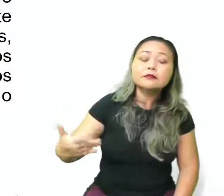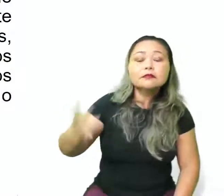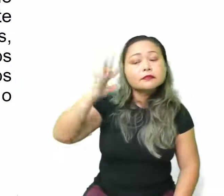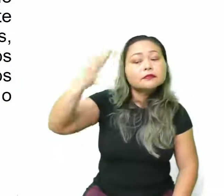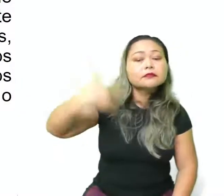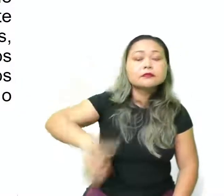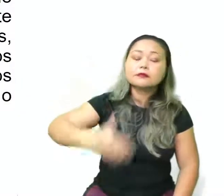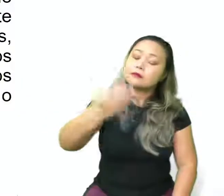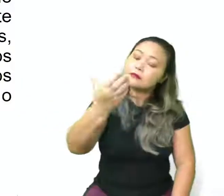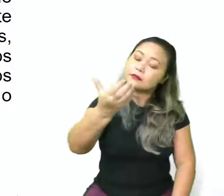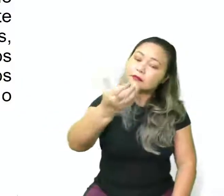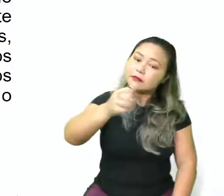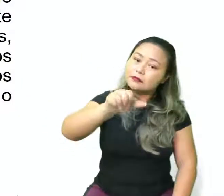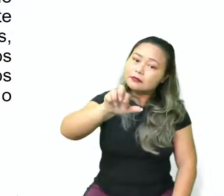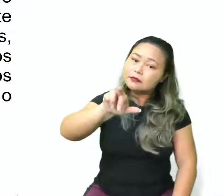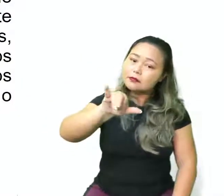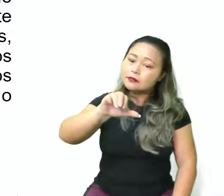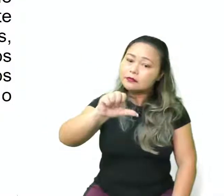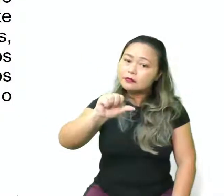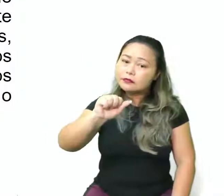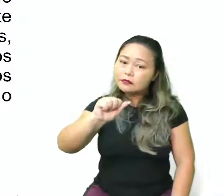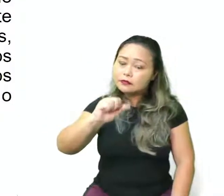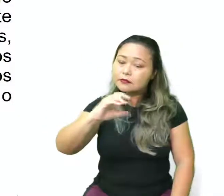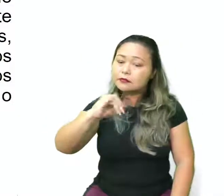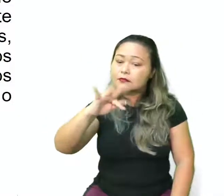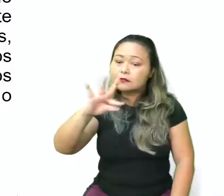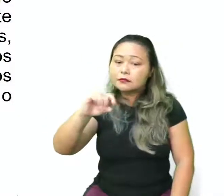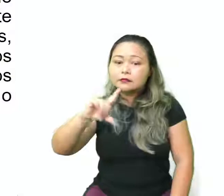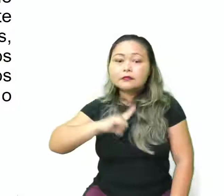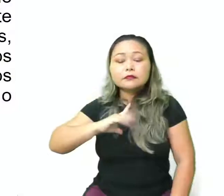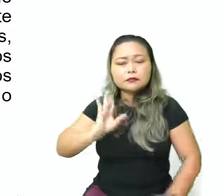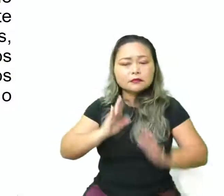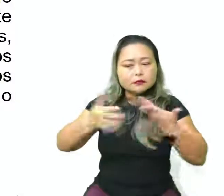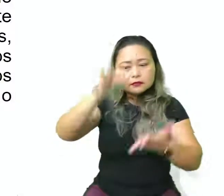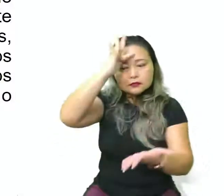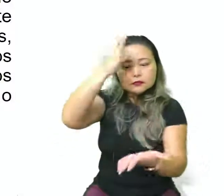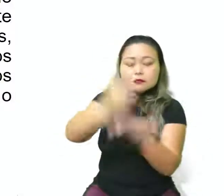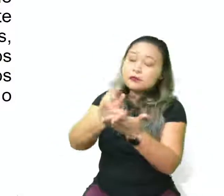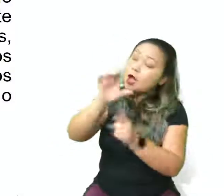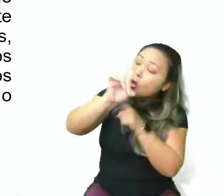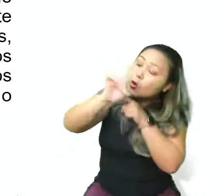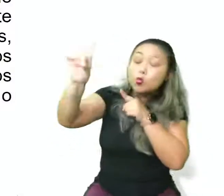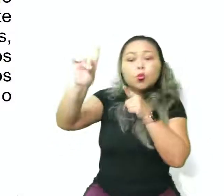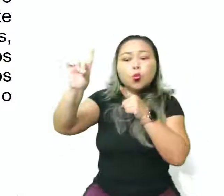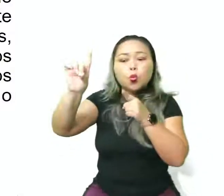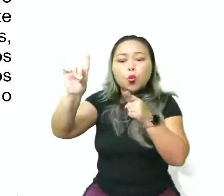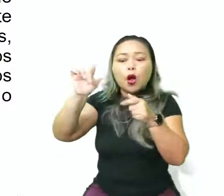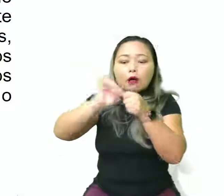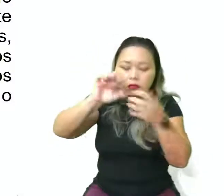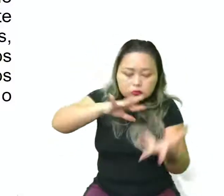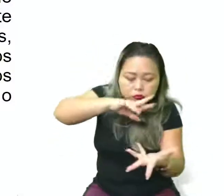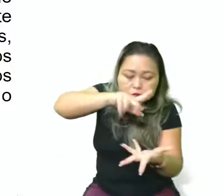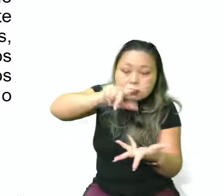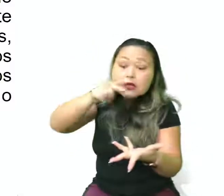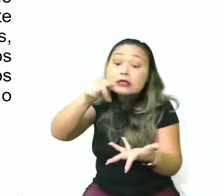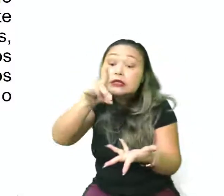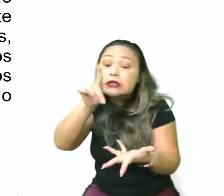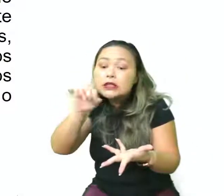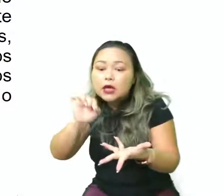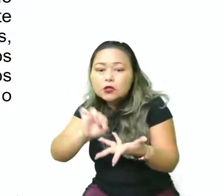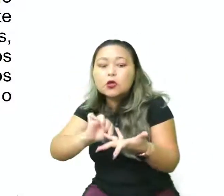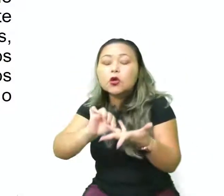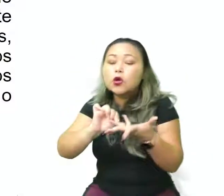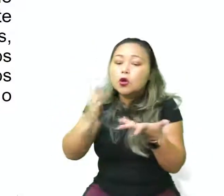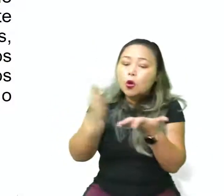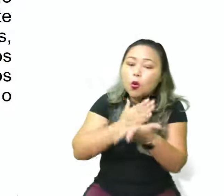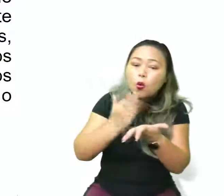Teoria criacionista, essa teoria se baseia na fé, onde Deus criou o mundo em 7 dias, segundo o livro de